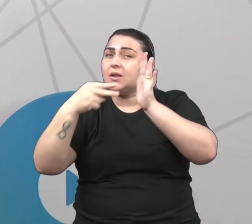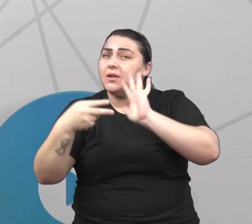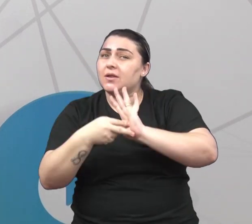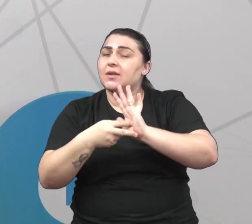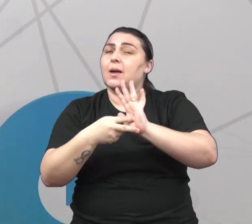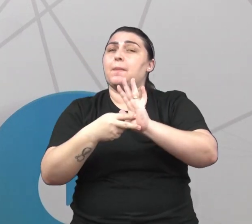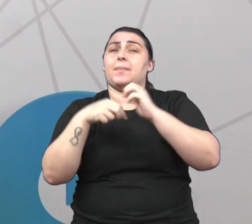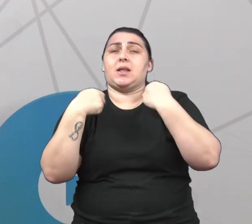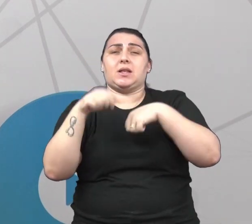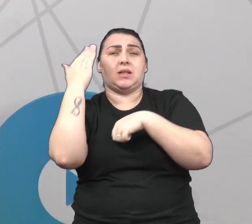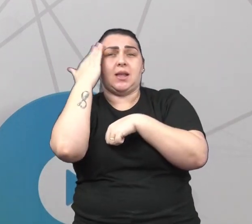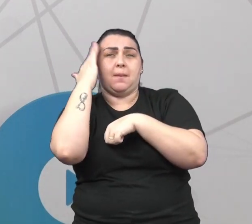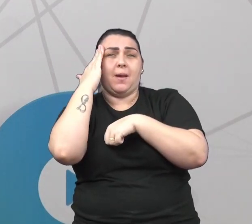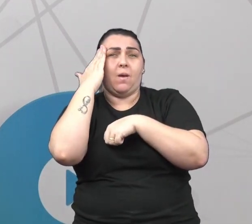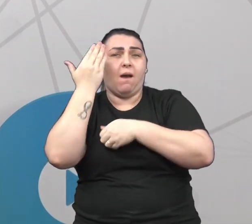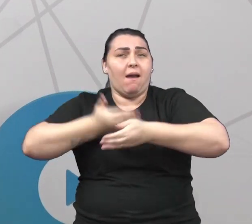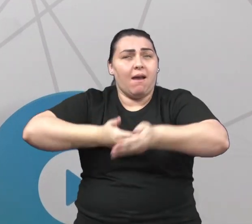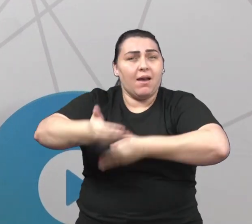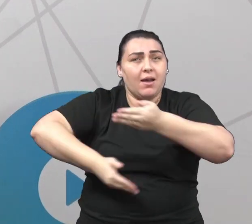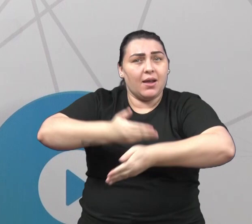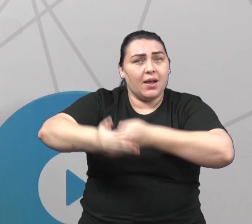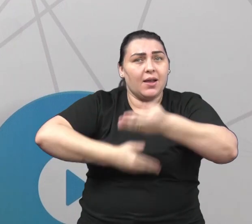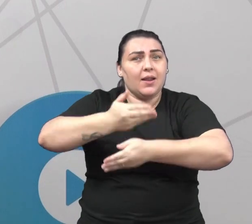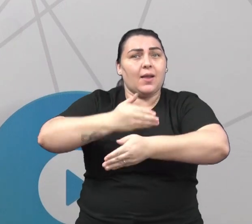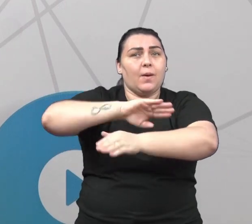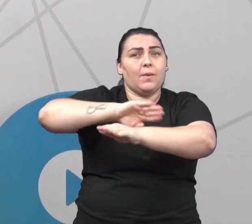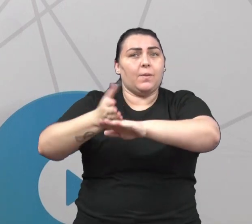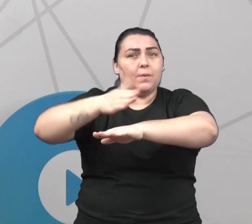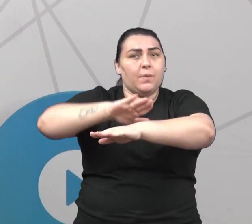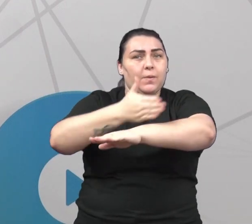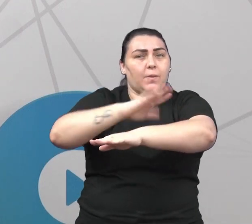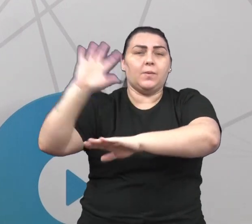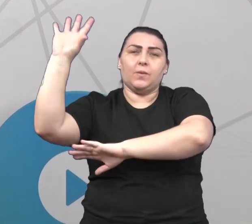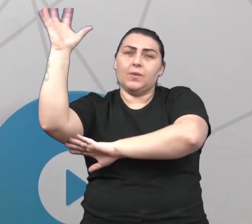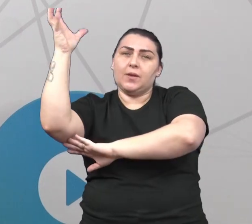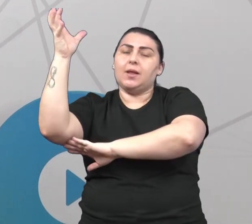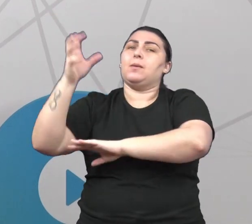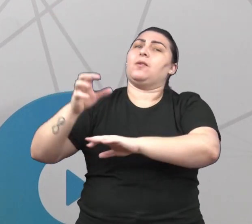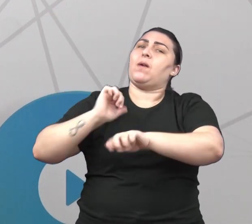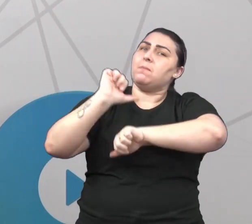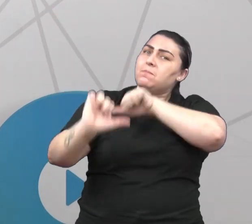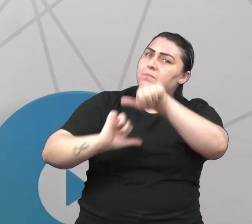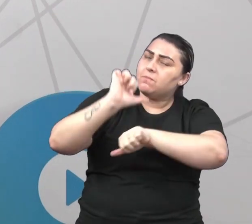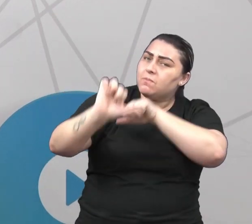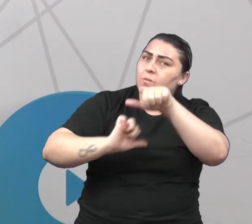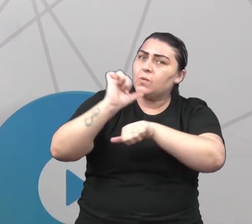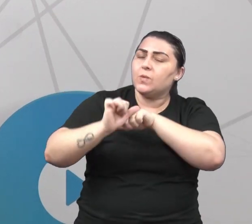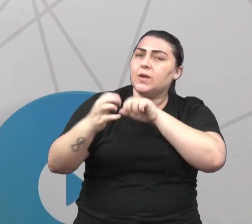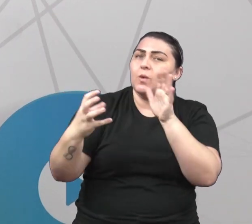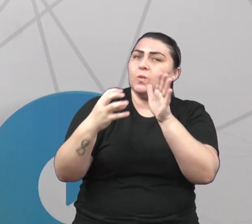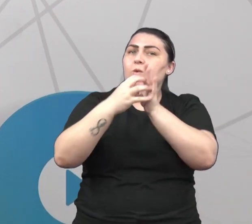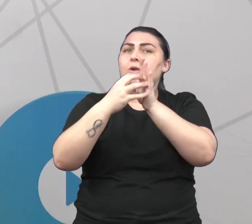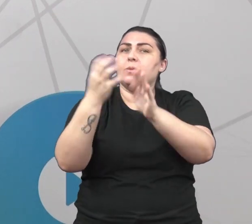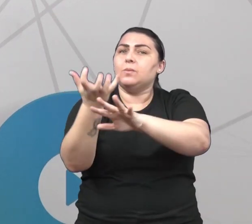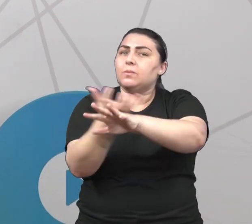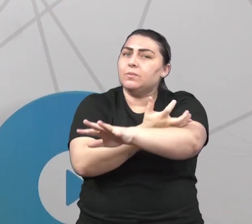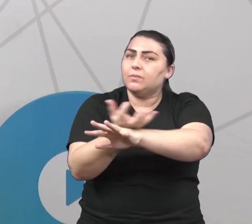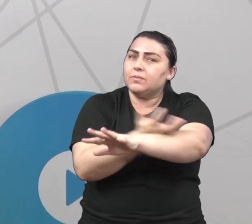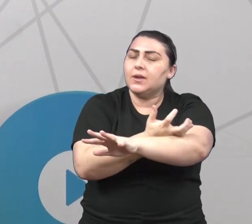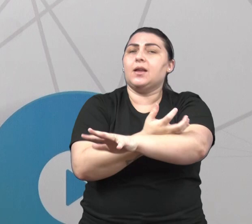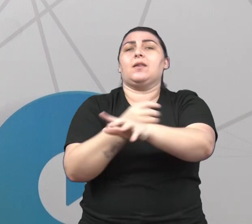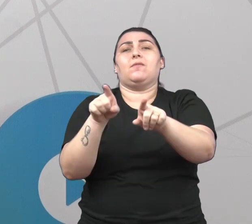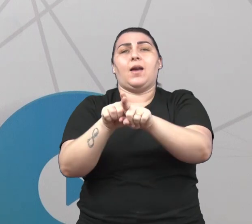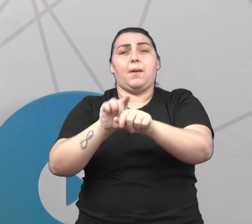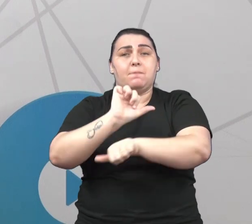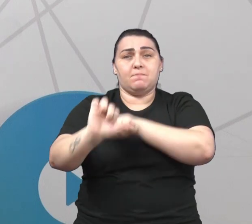tá? A gente tem que entender uma relação de quê? Uma relação de relevo, uma relação de clima, que vai modificar nos tipos de vegetação, tá? E